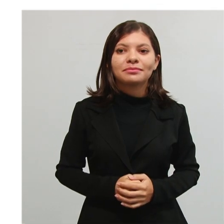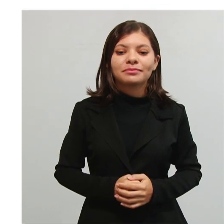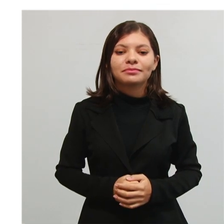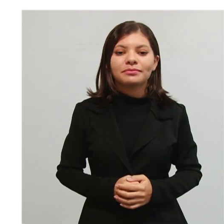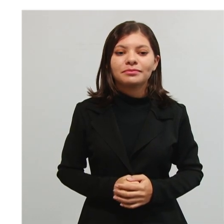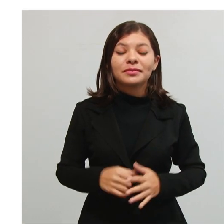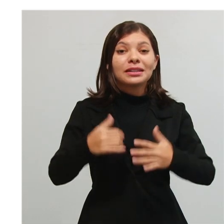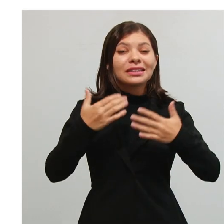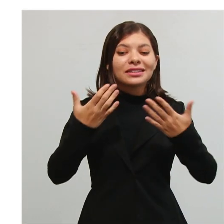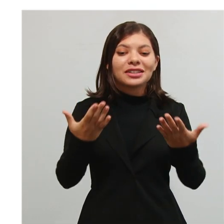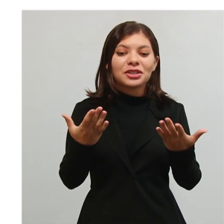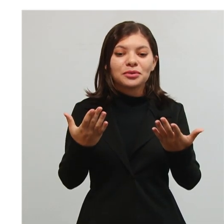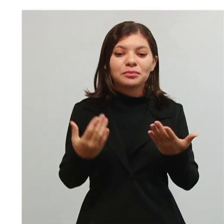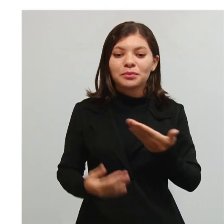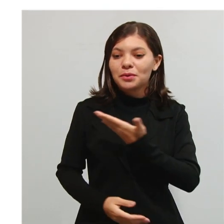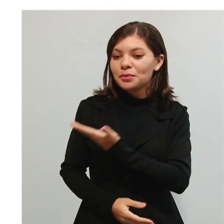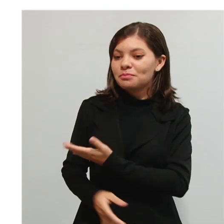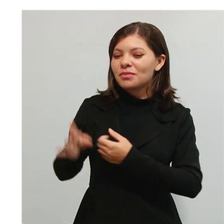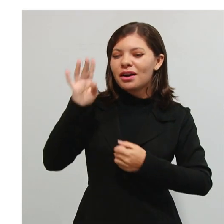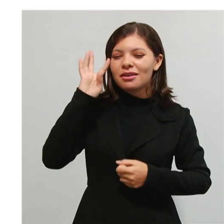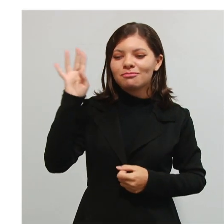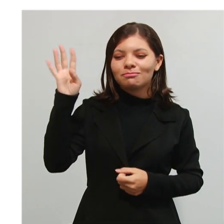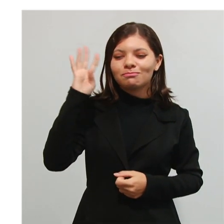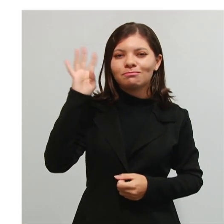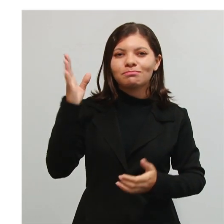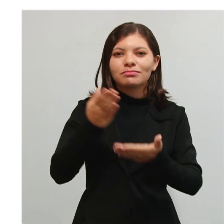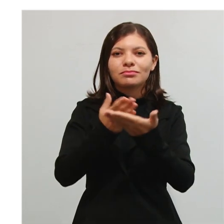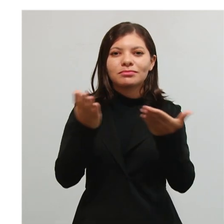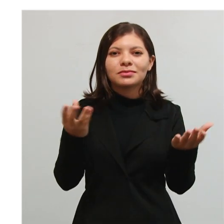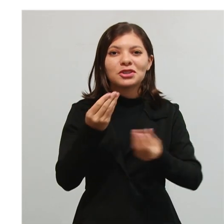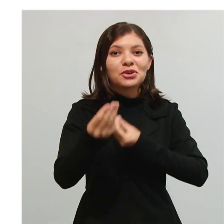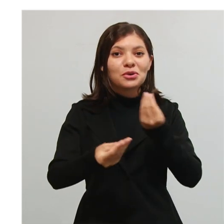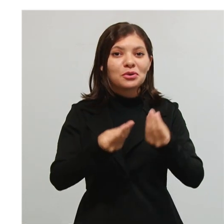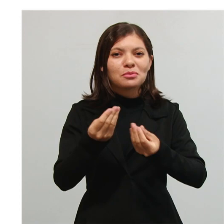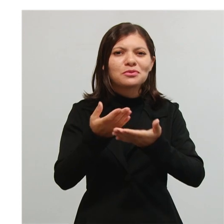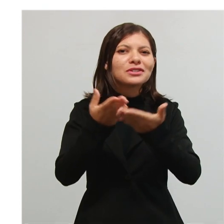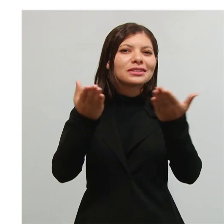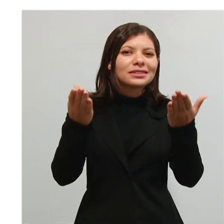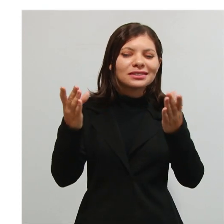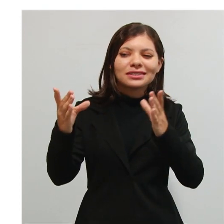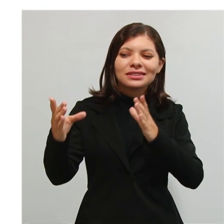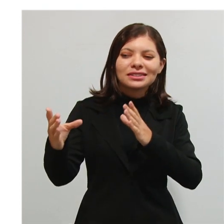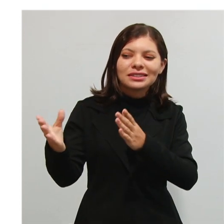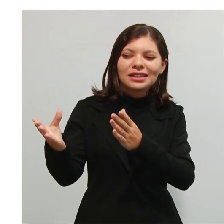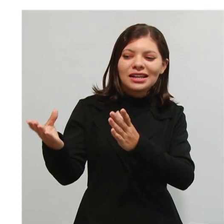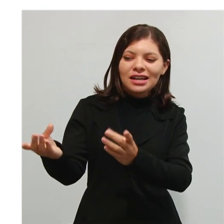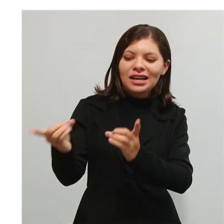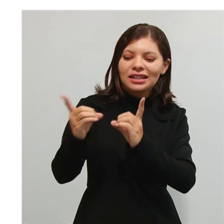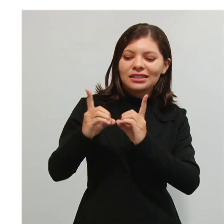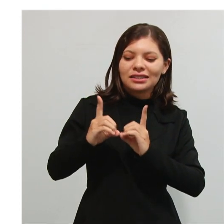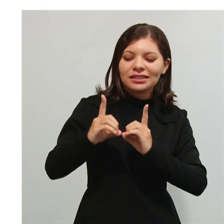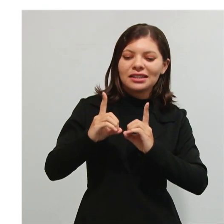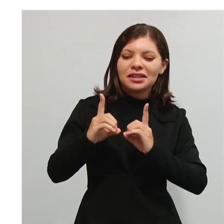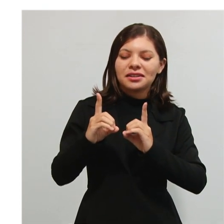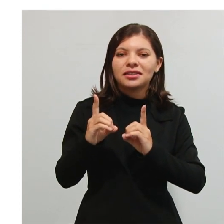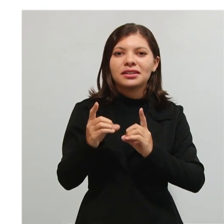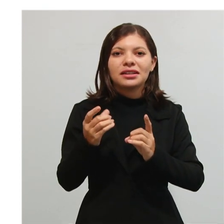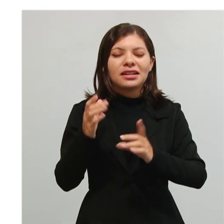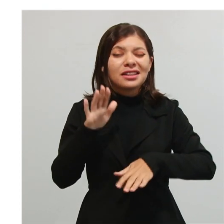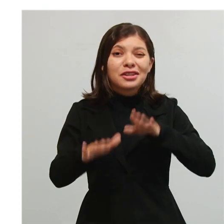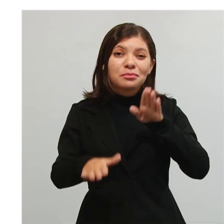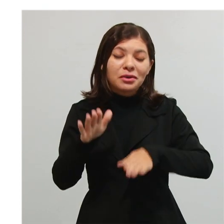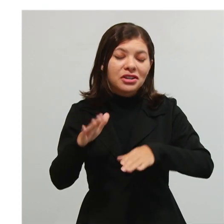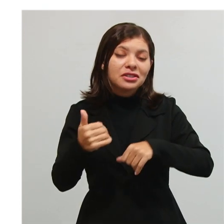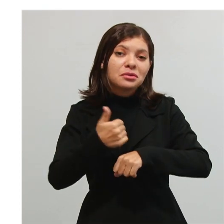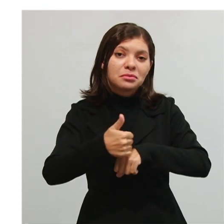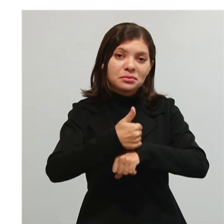E aí eu deixo para vocês essa reflexão de como vocês também vão atender as pessoas dependendo da profissão de vocês vocês